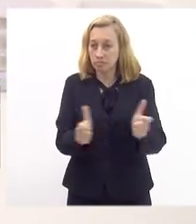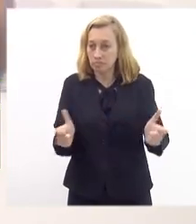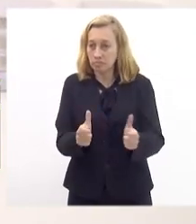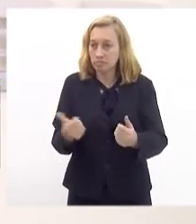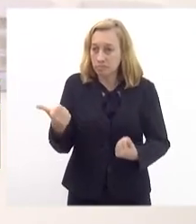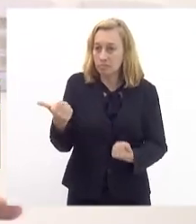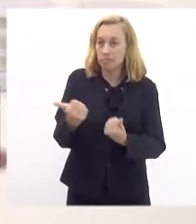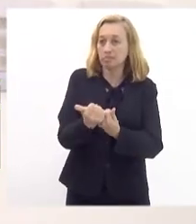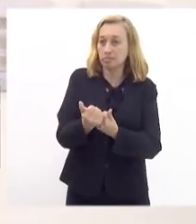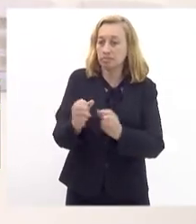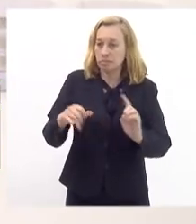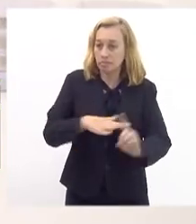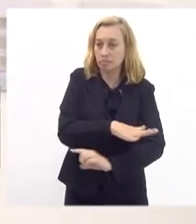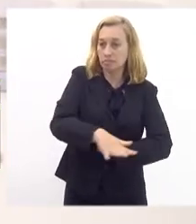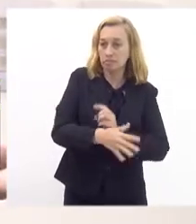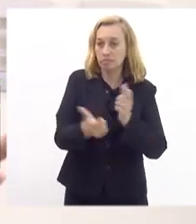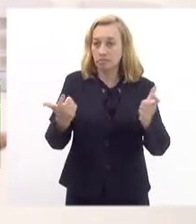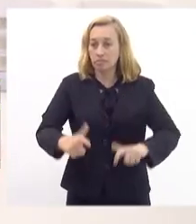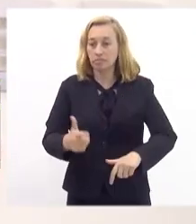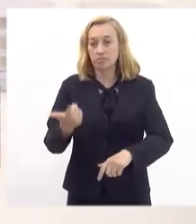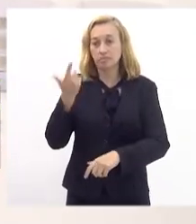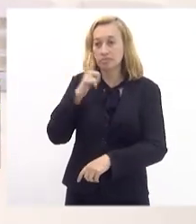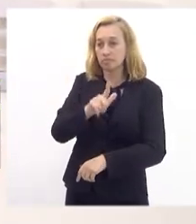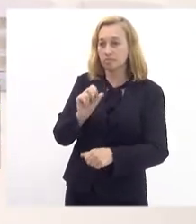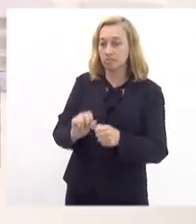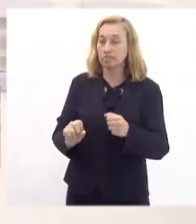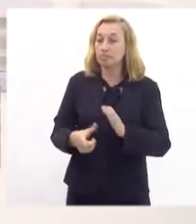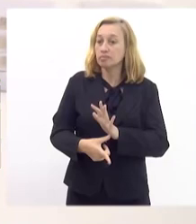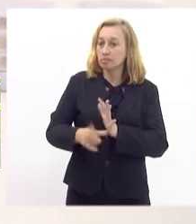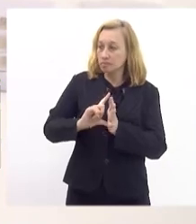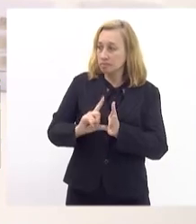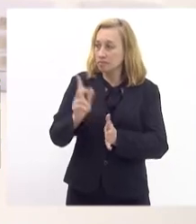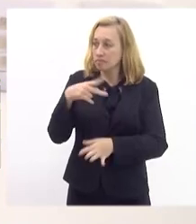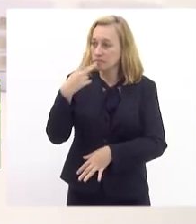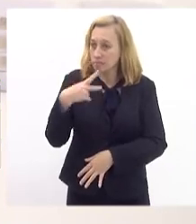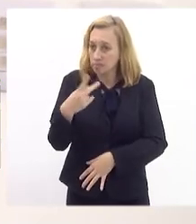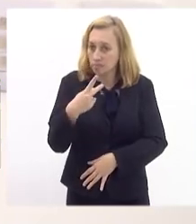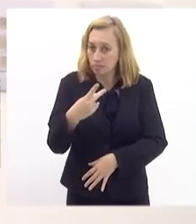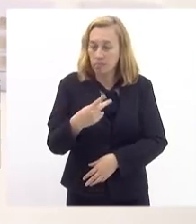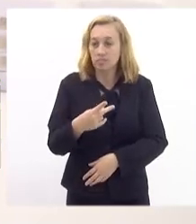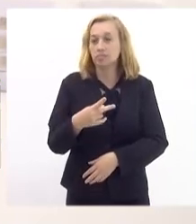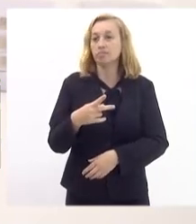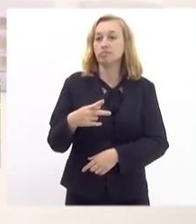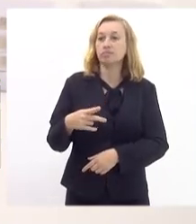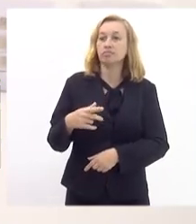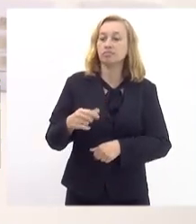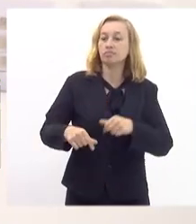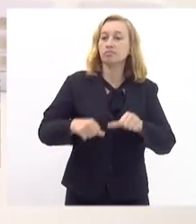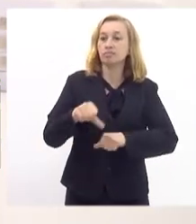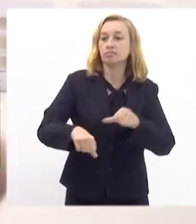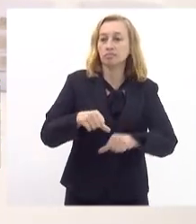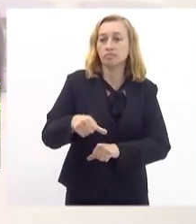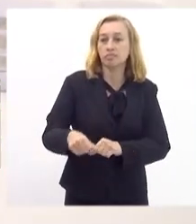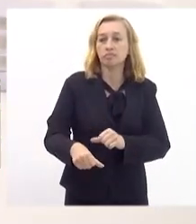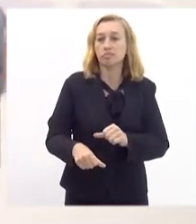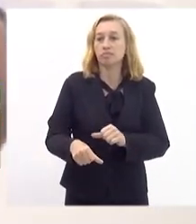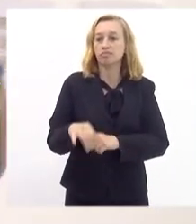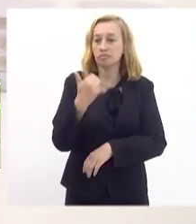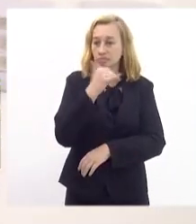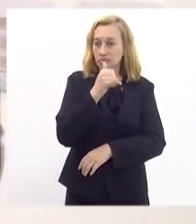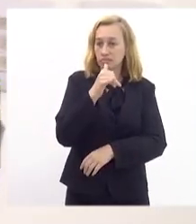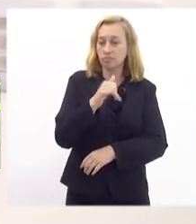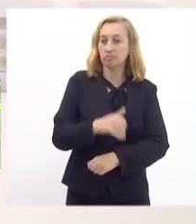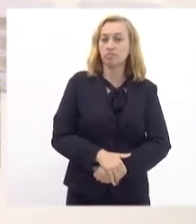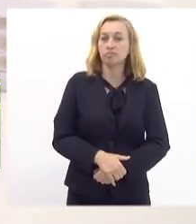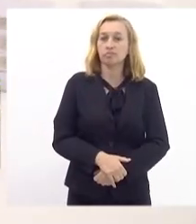frente com apoio da sociedade local conseguimos fazer muito antes de falar em geração de energia emergencial eu sou